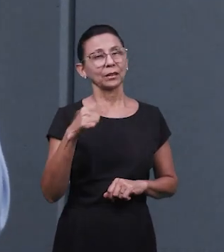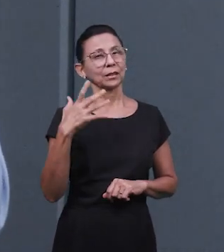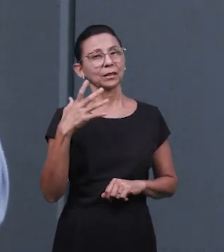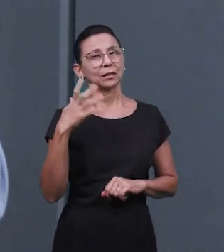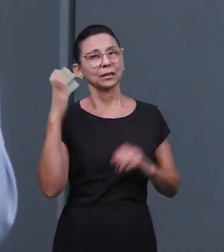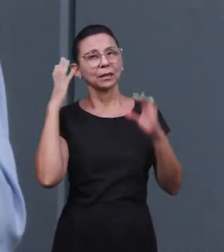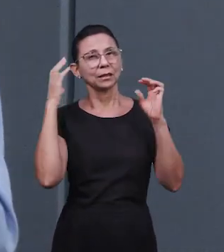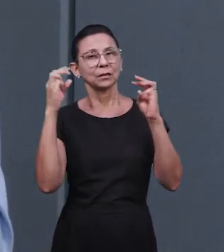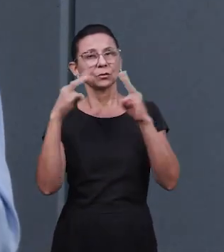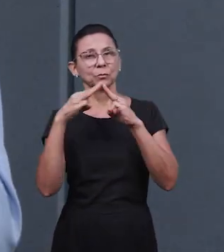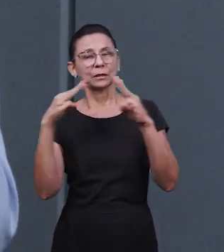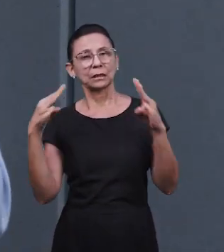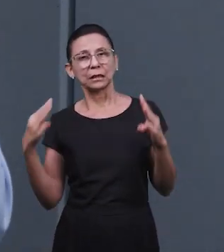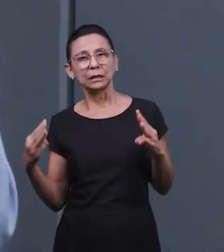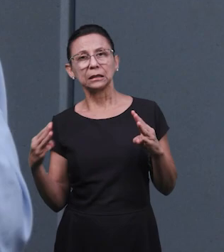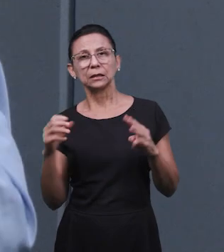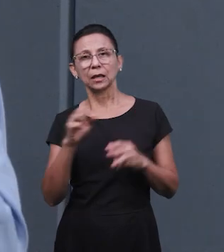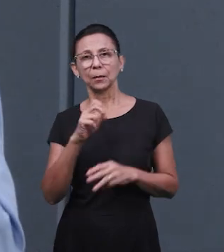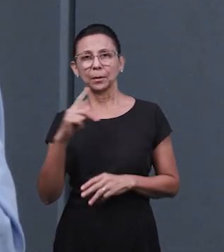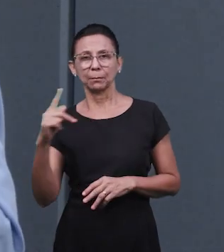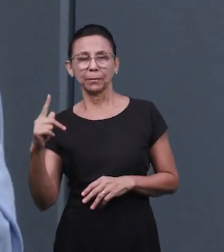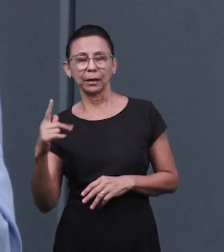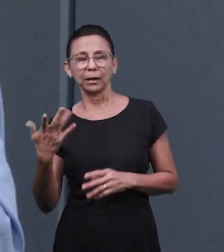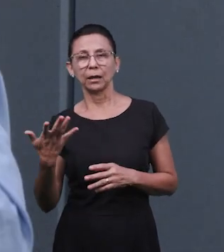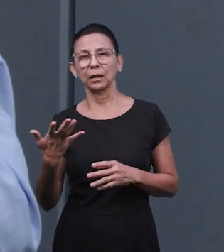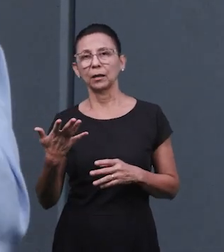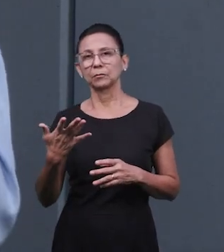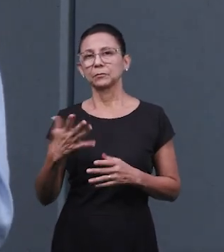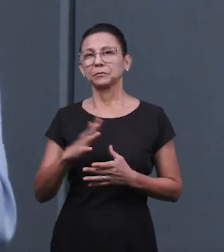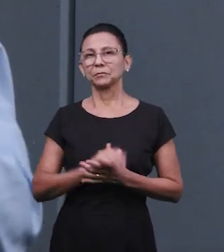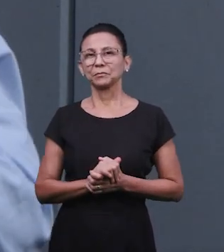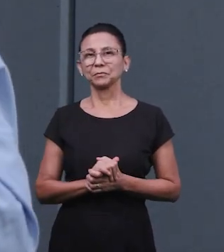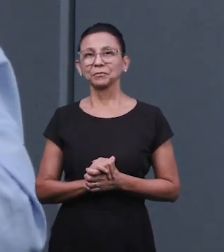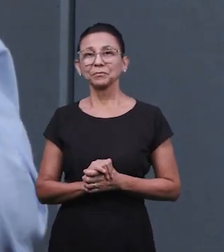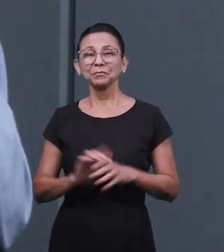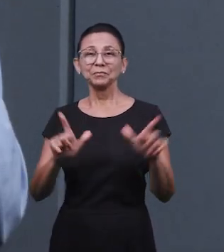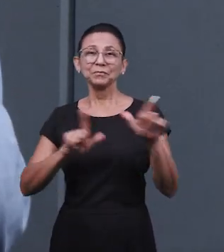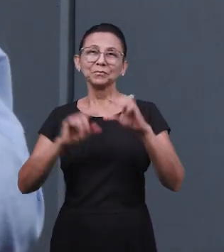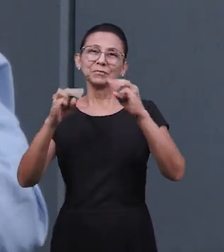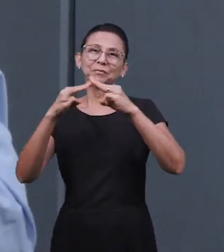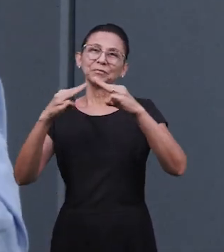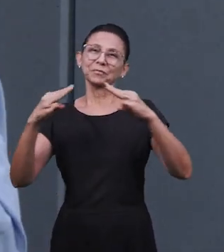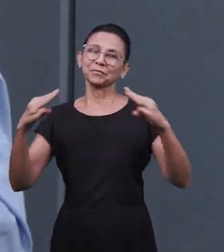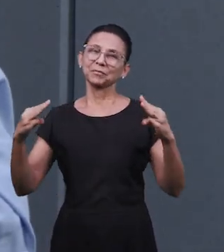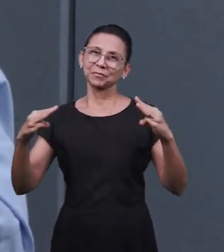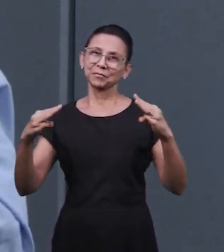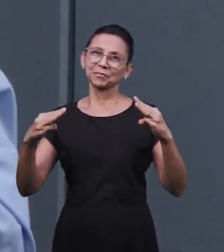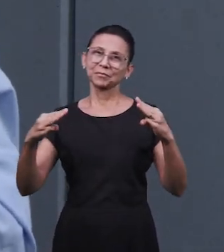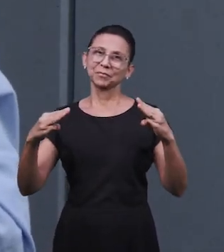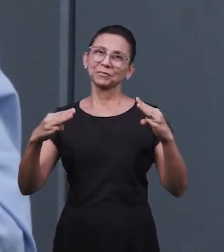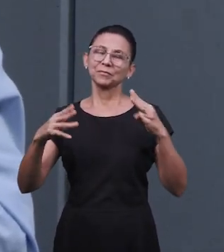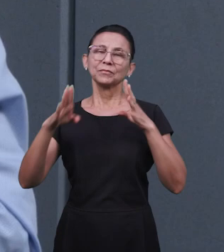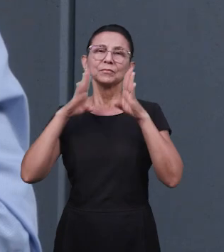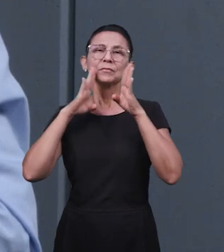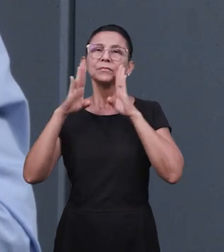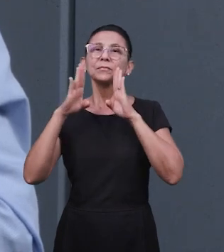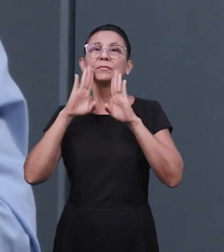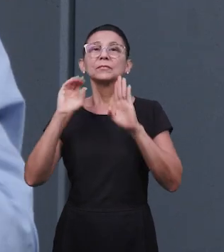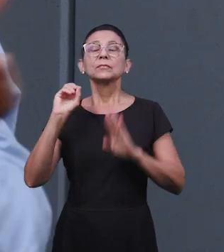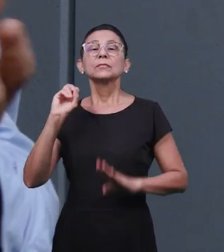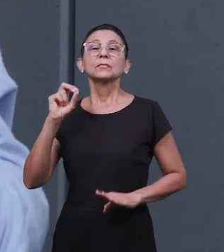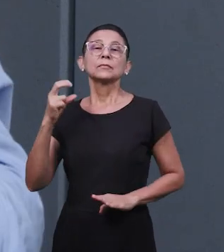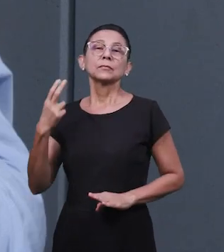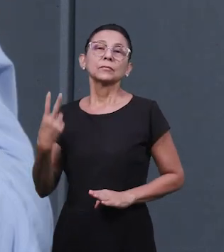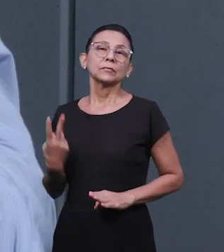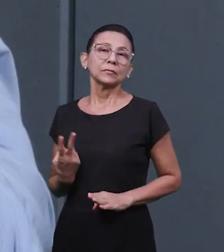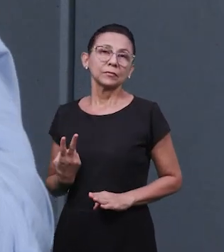pela Rádio Manaim, você que está nos ouvindo pelo aplicativo ou pelo site da Rádio Manaim, aqui pela TV Manaim, pelo Facebook da